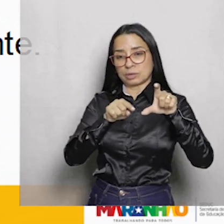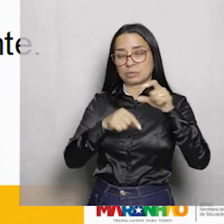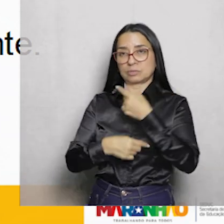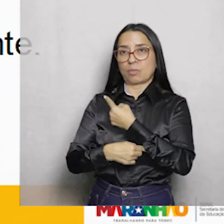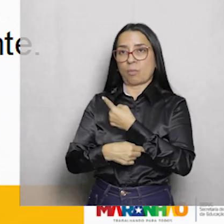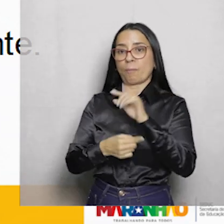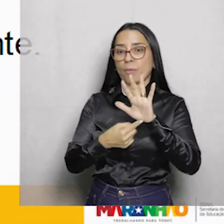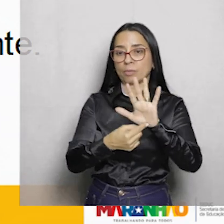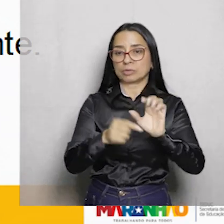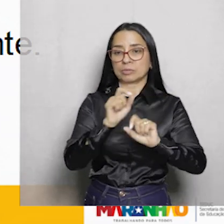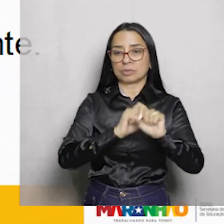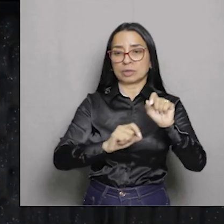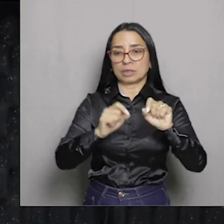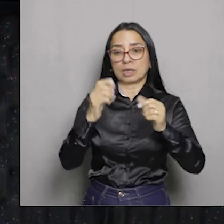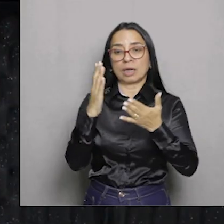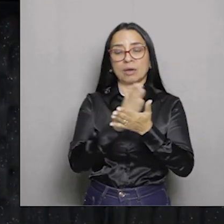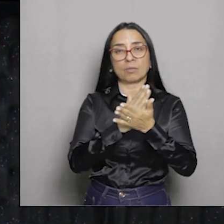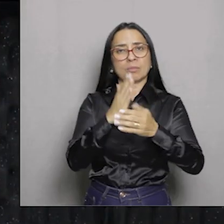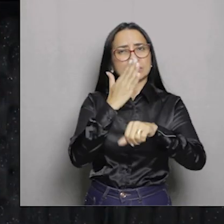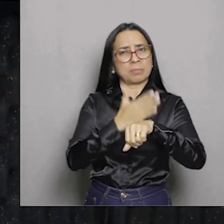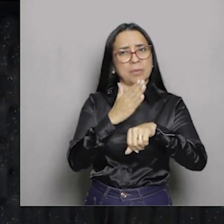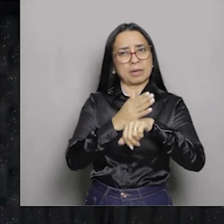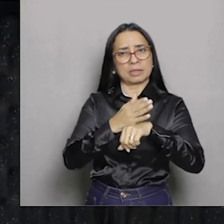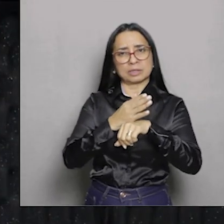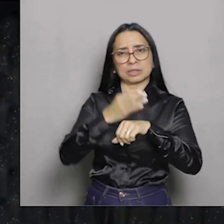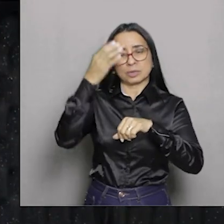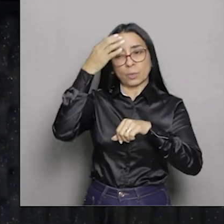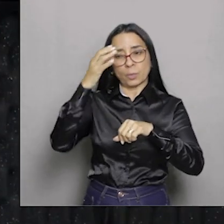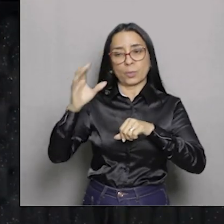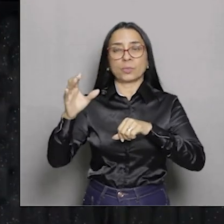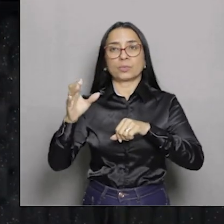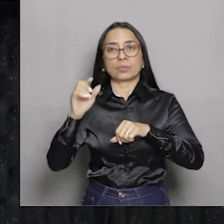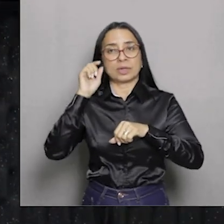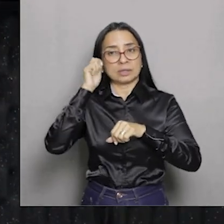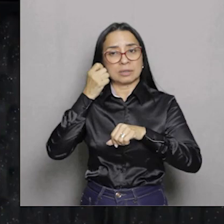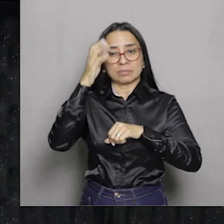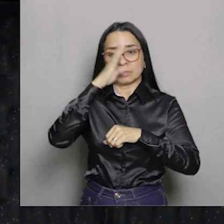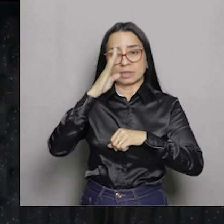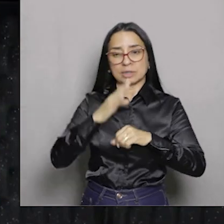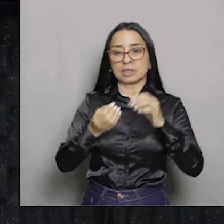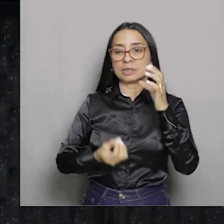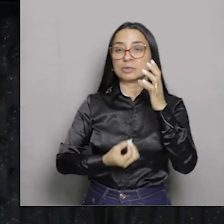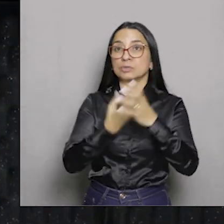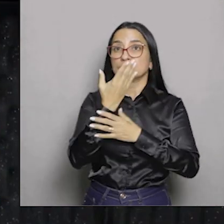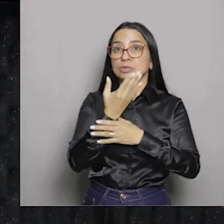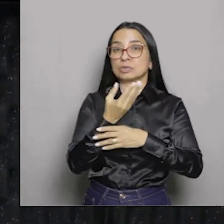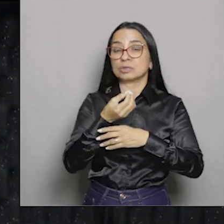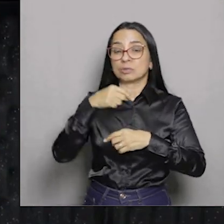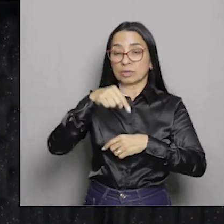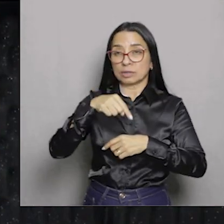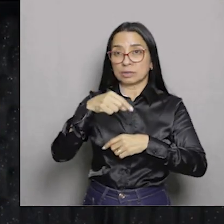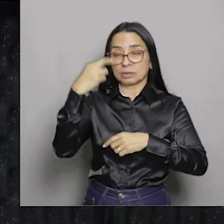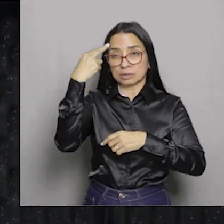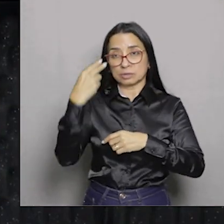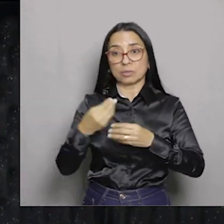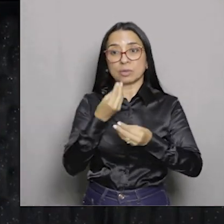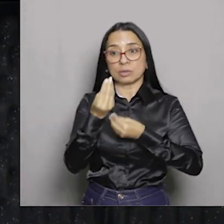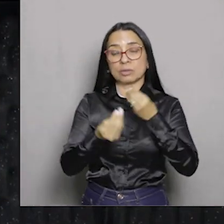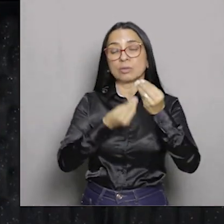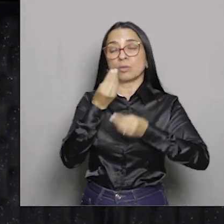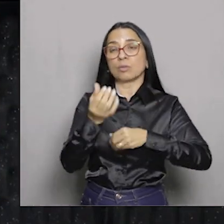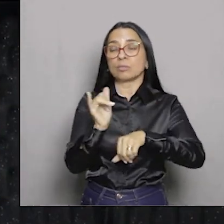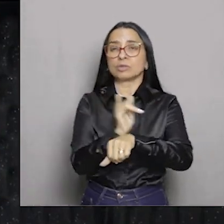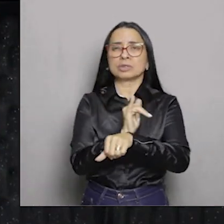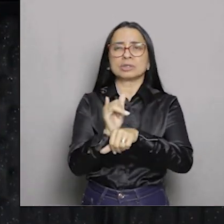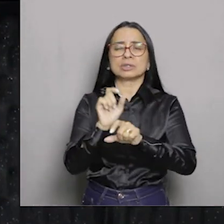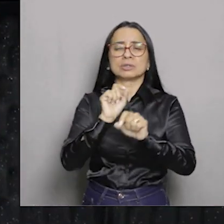texto, algumas práticas culturais afro-brasileiras atuais surgiram em nossa história como estratégia para o quê? Aproveitar, como ele fala lá,